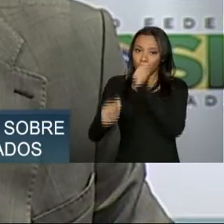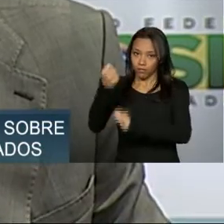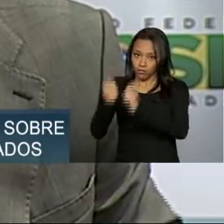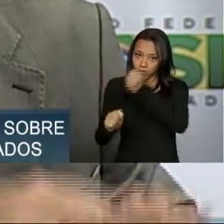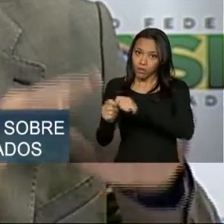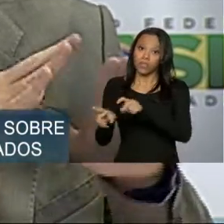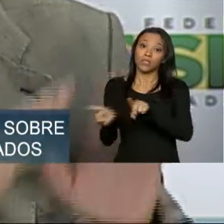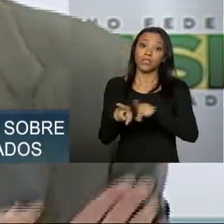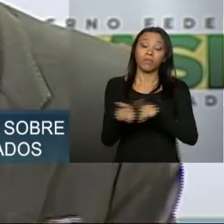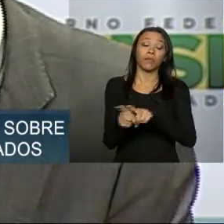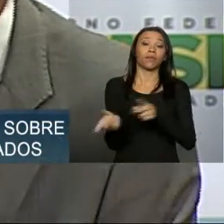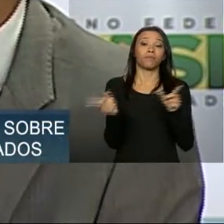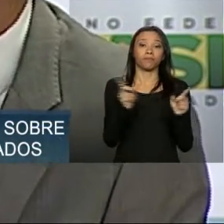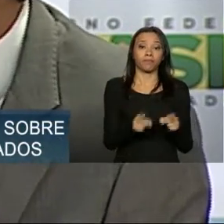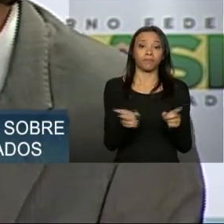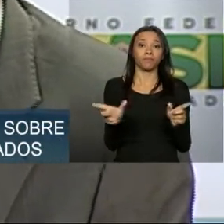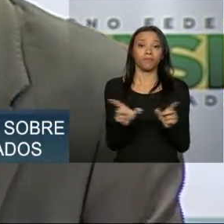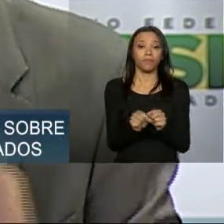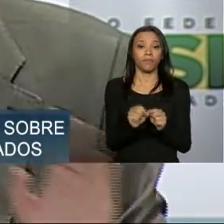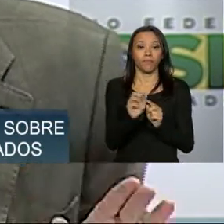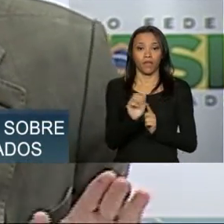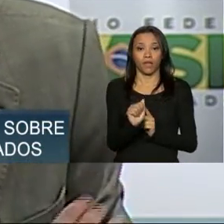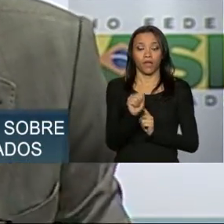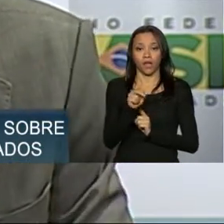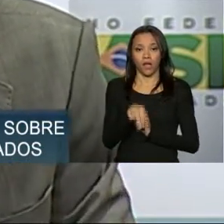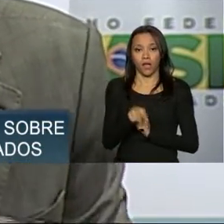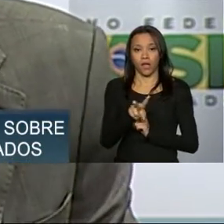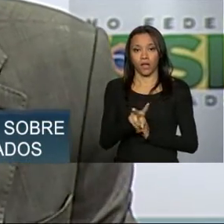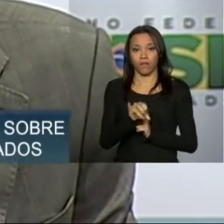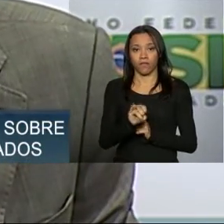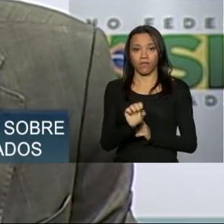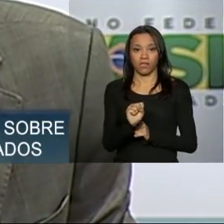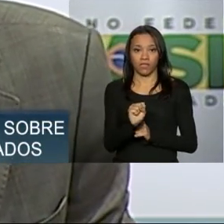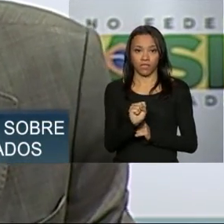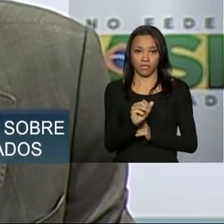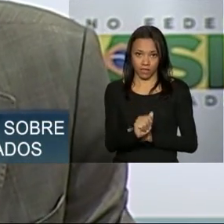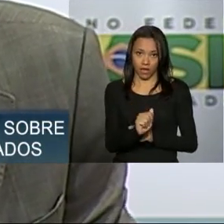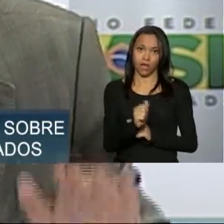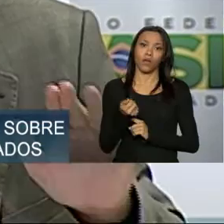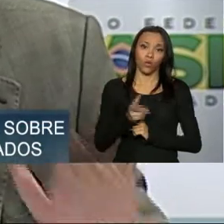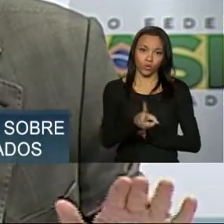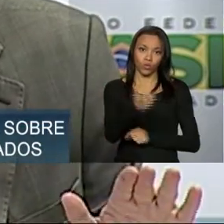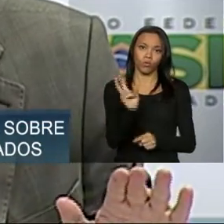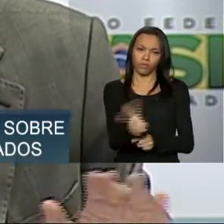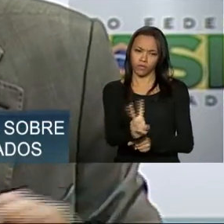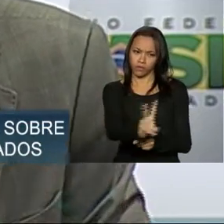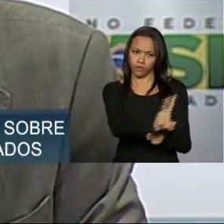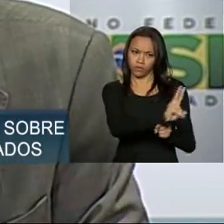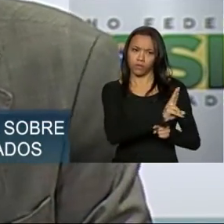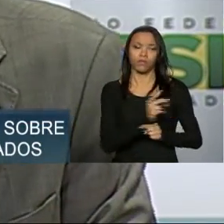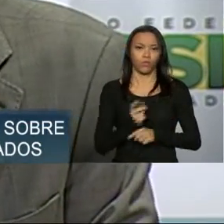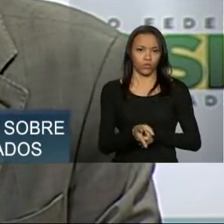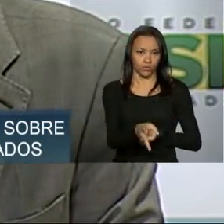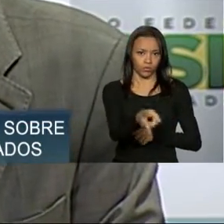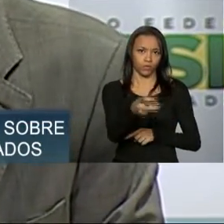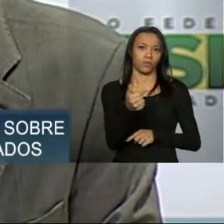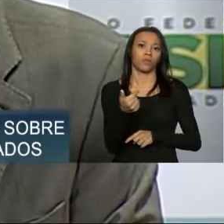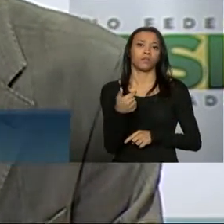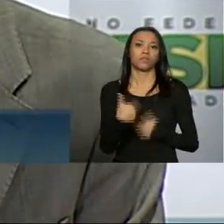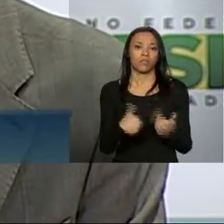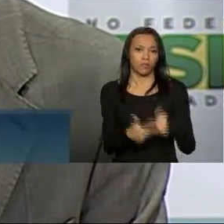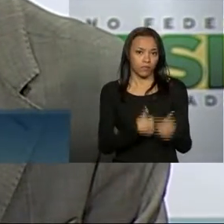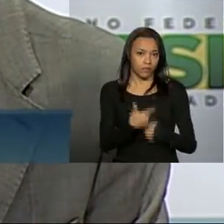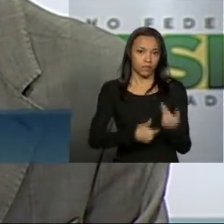vigilância sanitária, da Anvisa, das vigilâncias sanitárias, continuam existindo, continuam funcionando. Então, elas